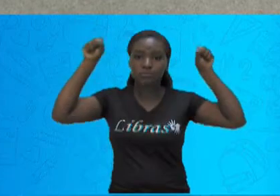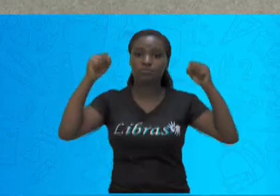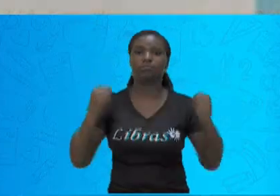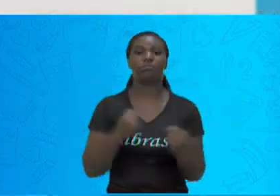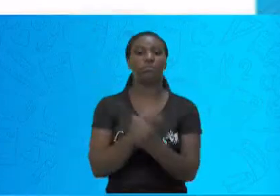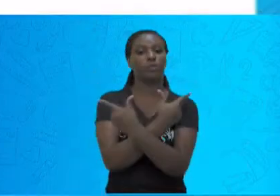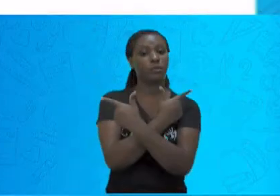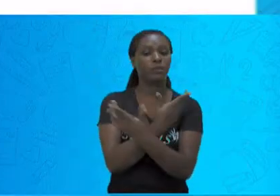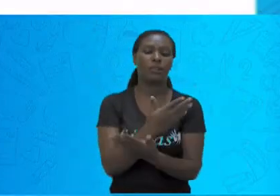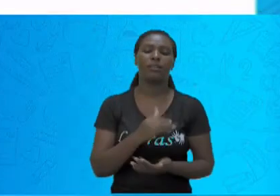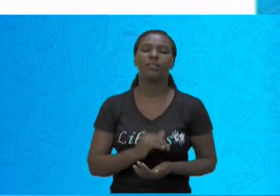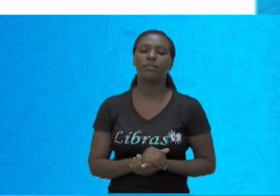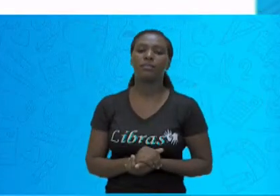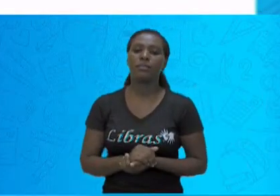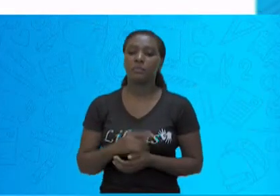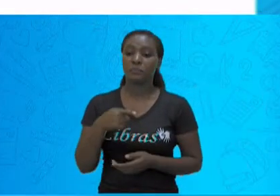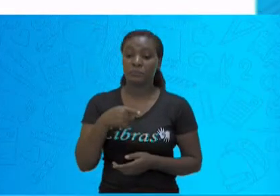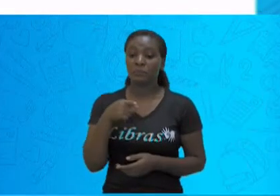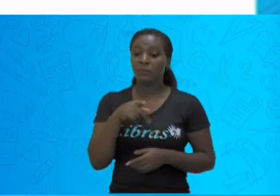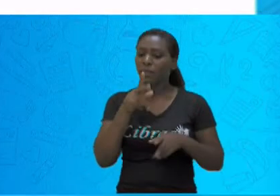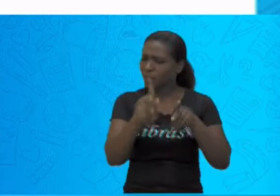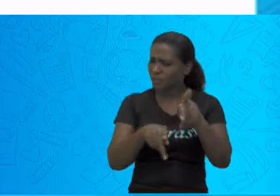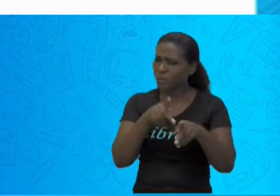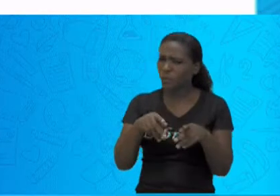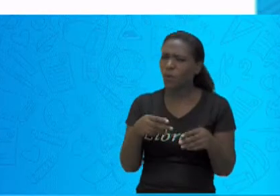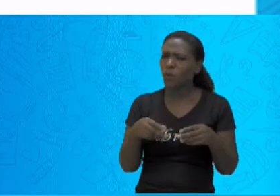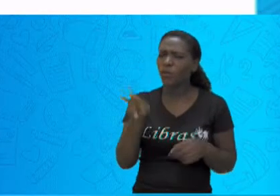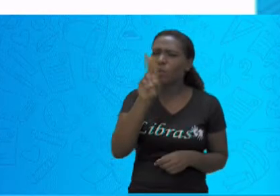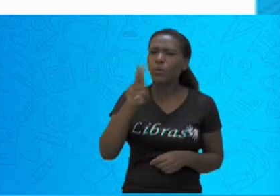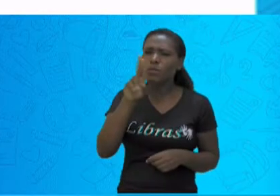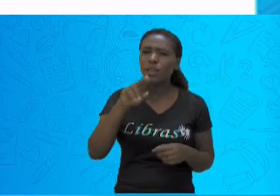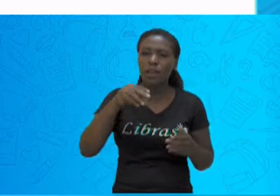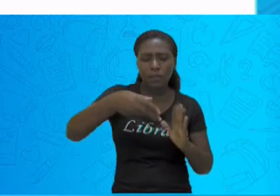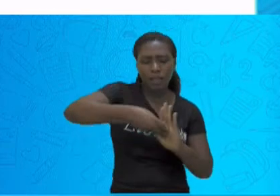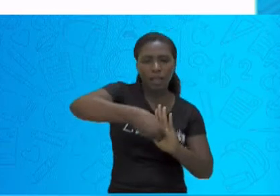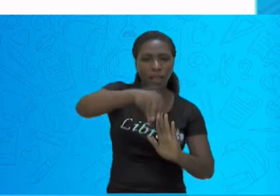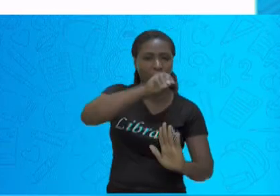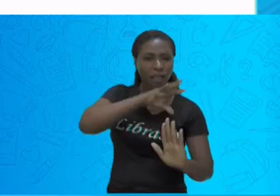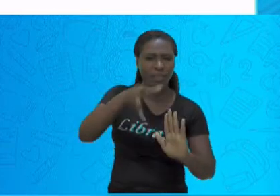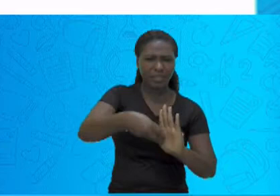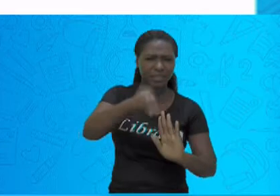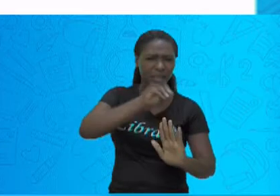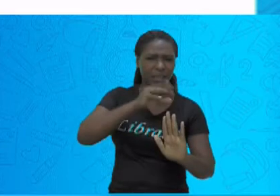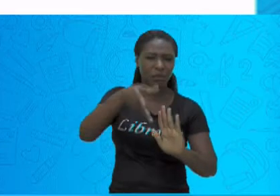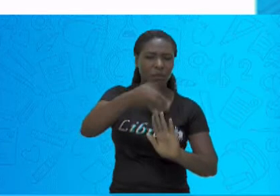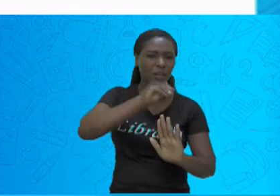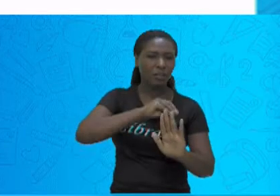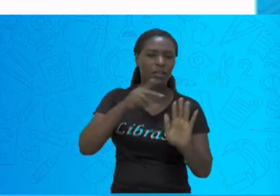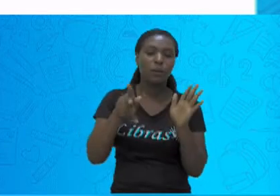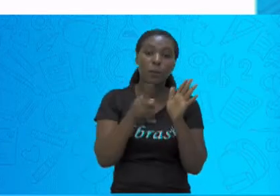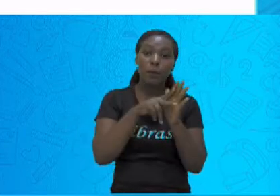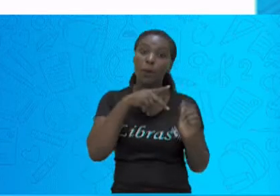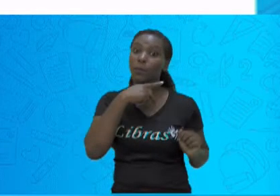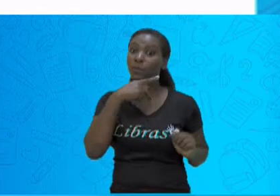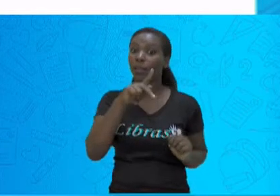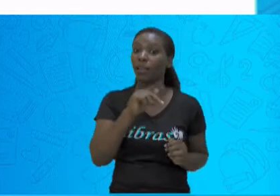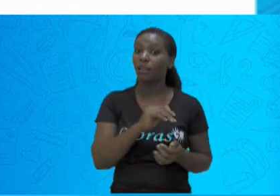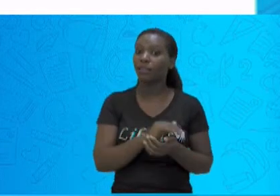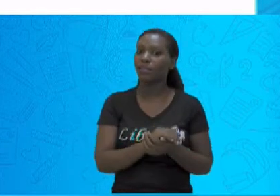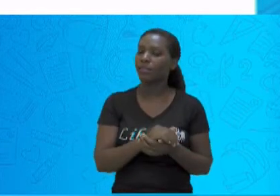utilizavam vários calendários, dentre os quais nós temos o sagrado de